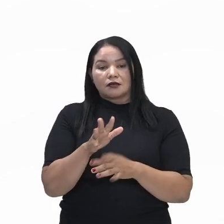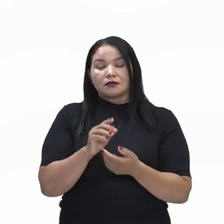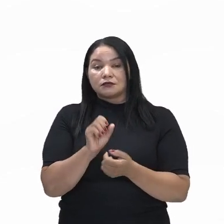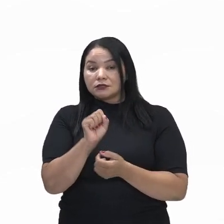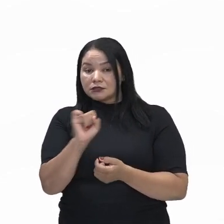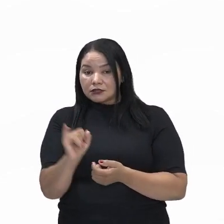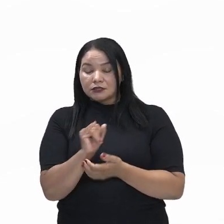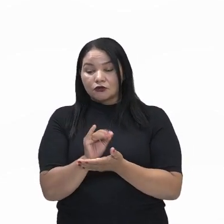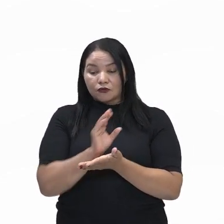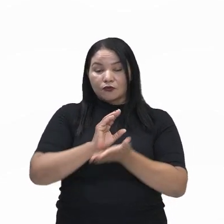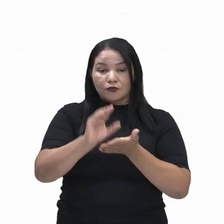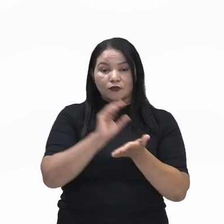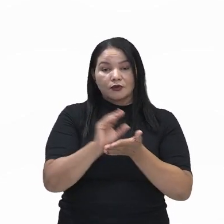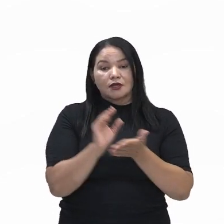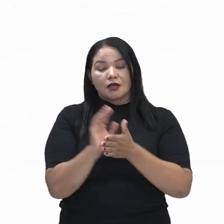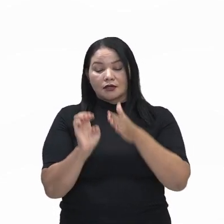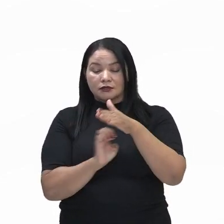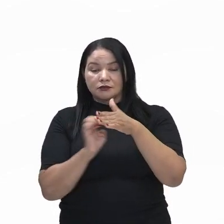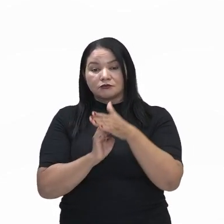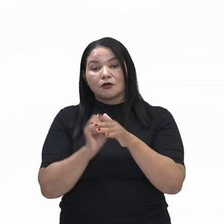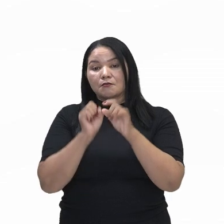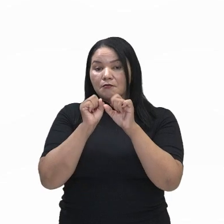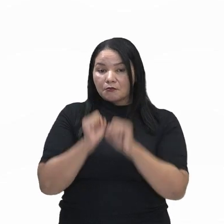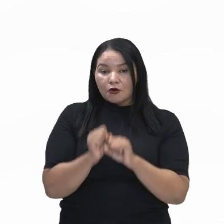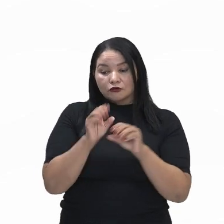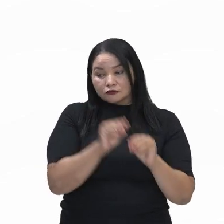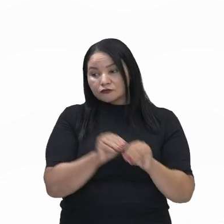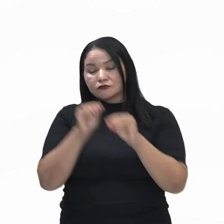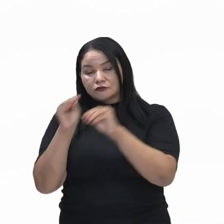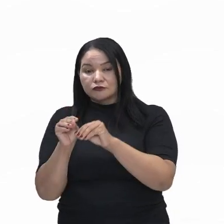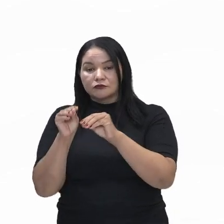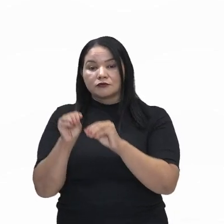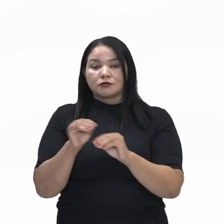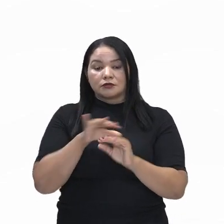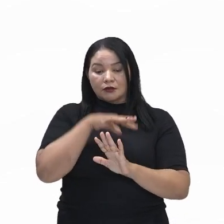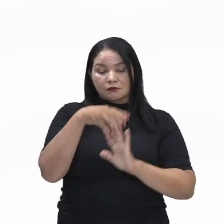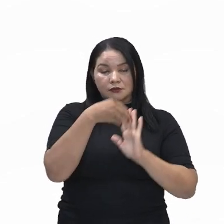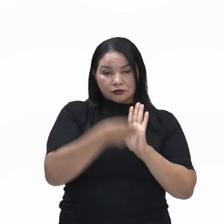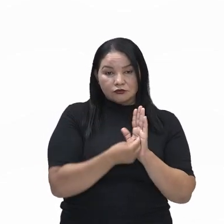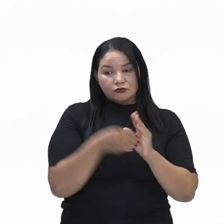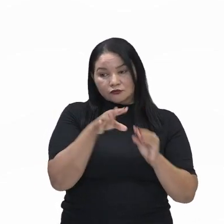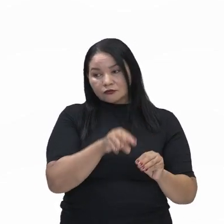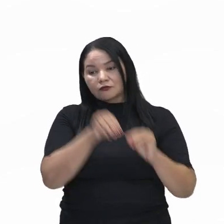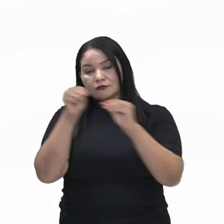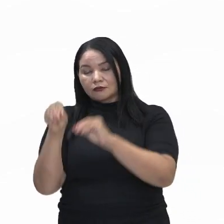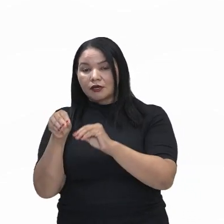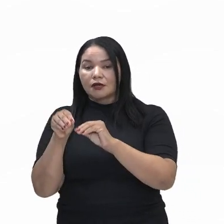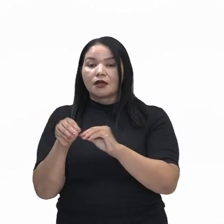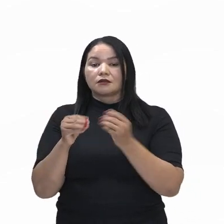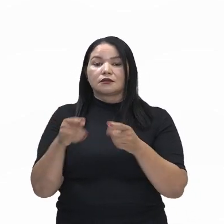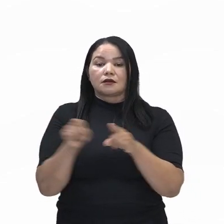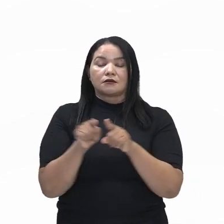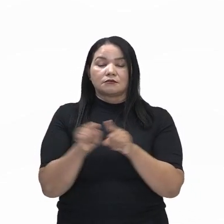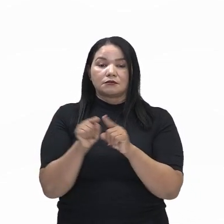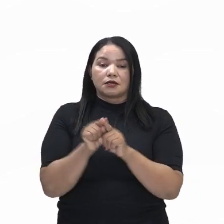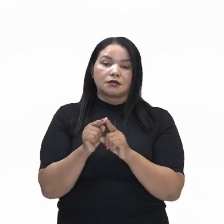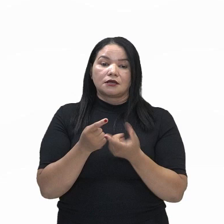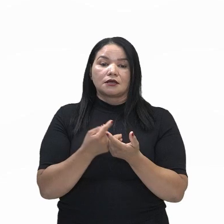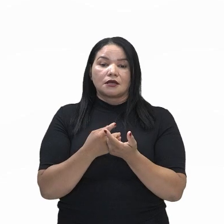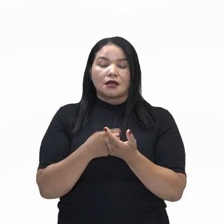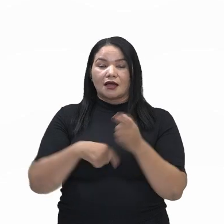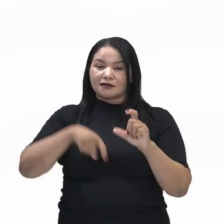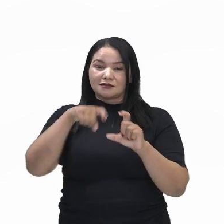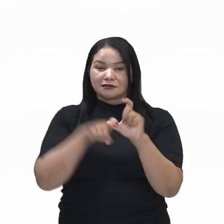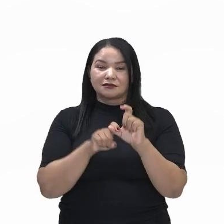subsídios, essas empresas automaticamente poderão sair do território amazônico e aí gerar um grande déficit econômico